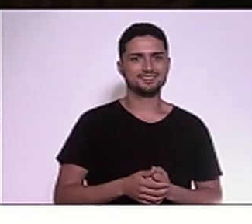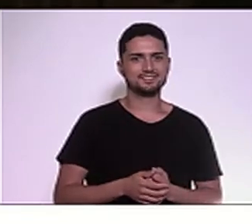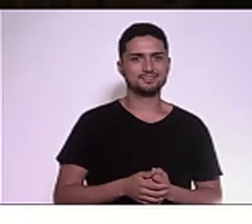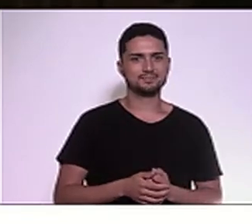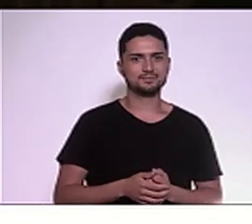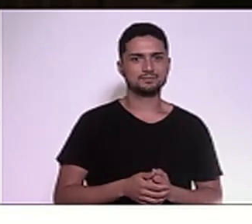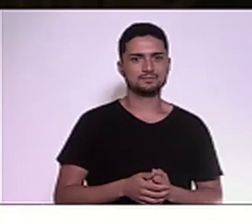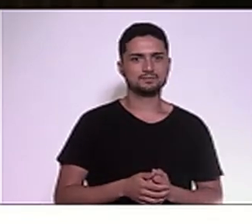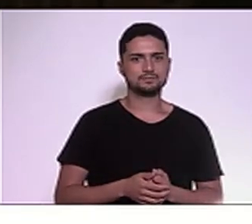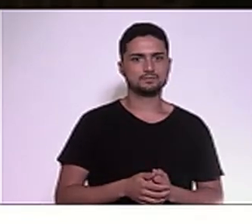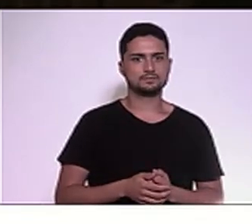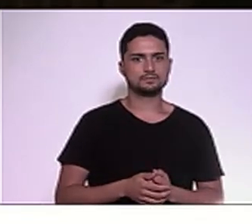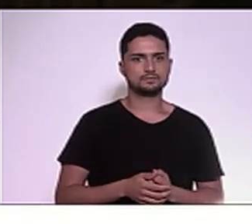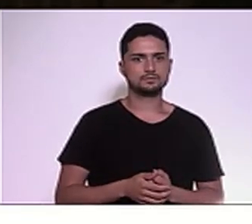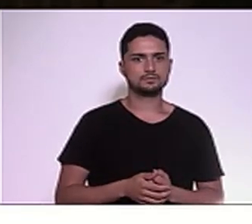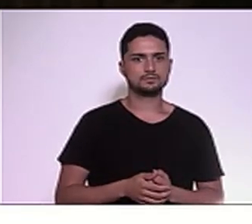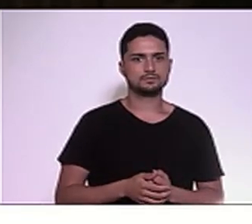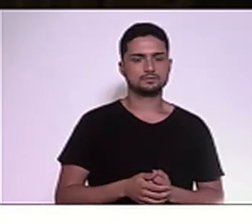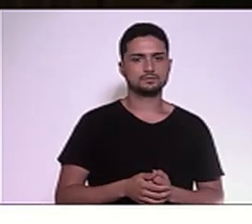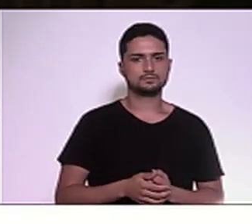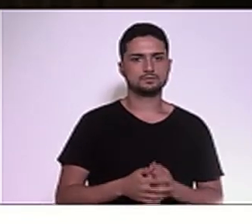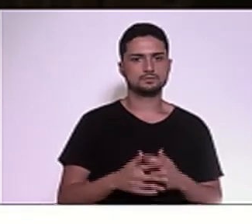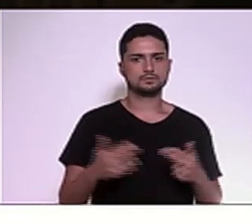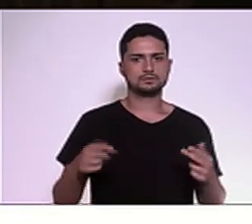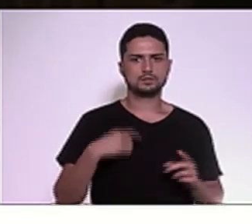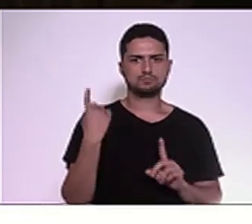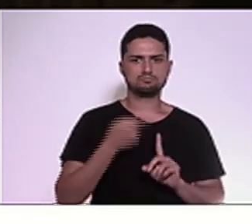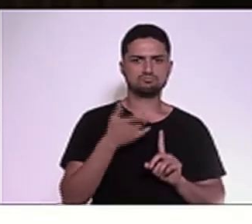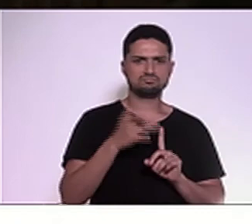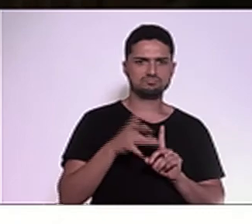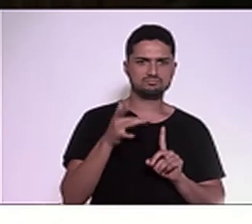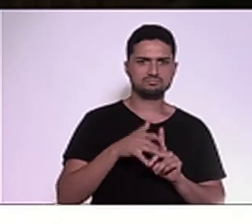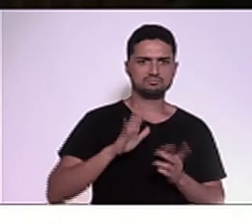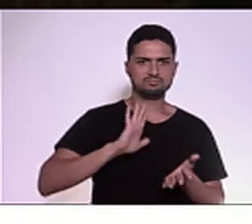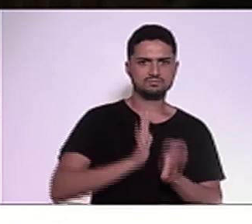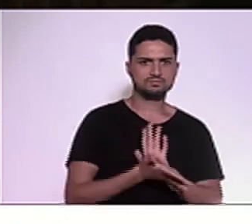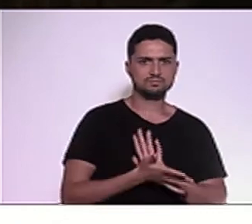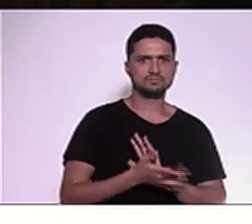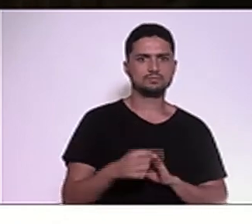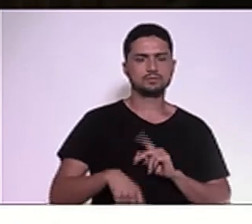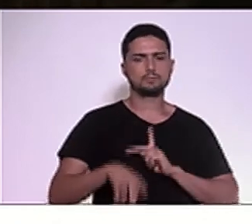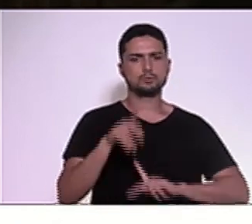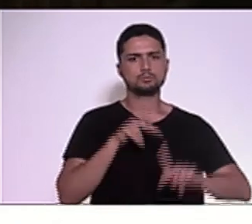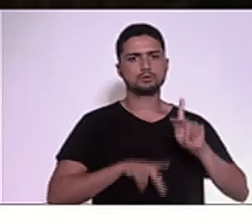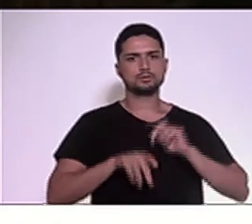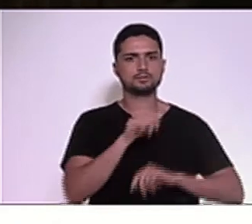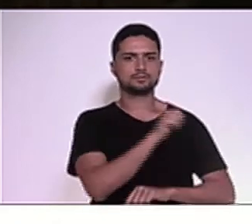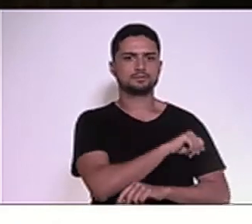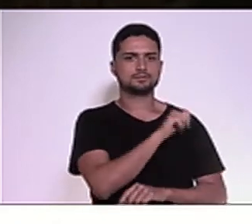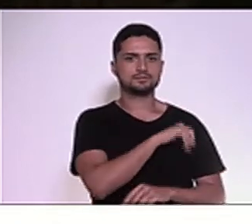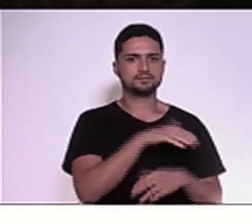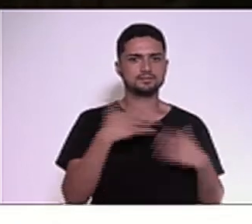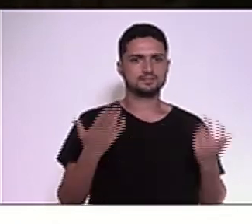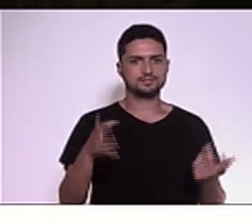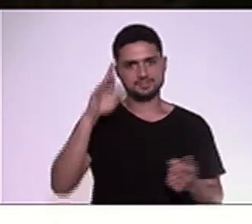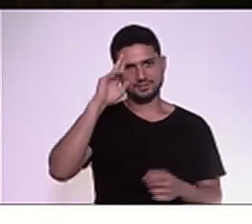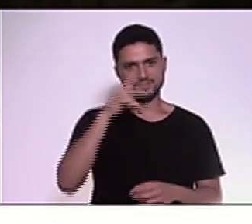qualquer coisa que possa aí vulnerabilizar ainda mais a população fluminense. Então, senhor